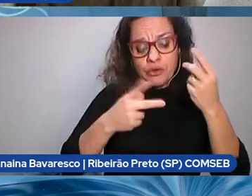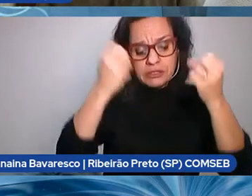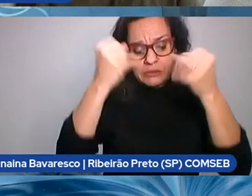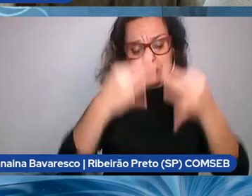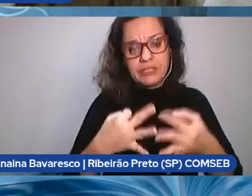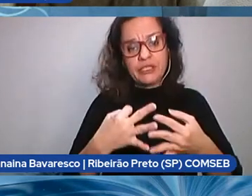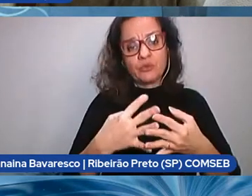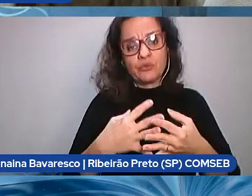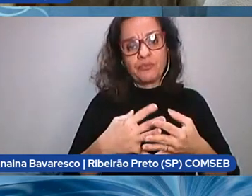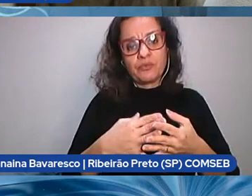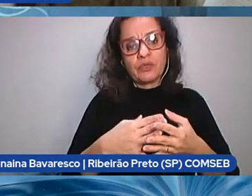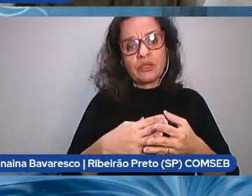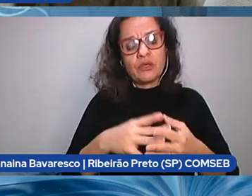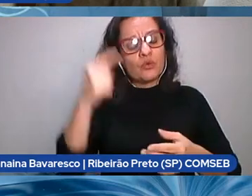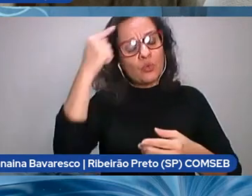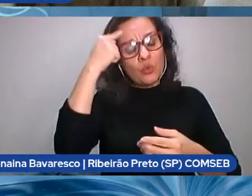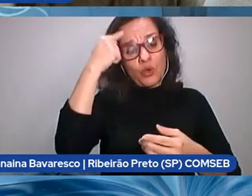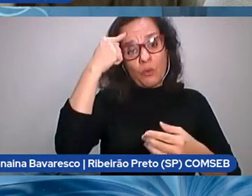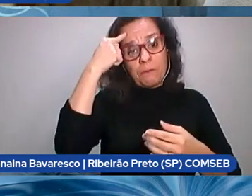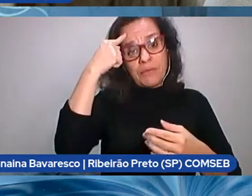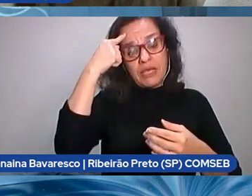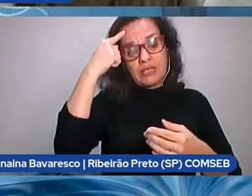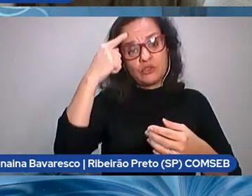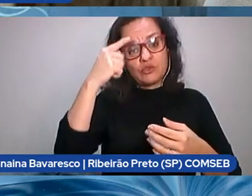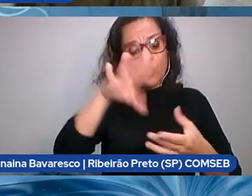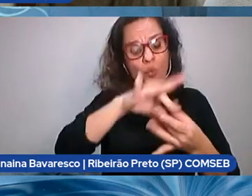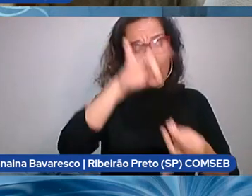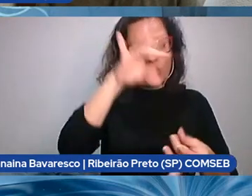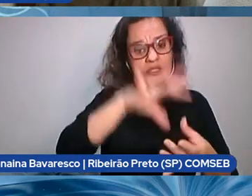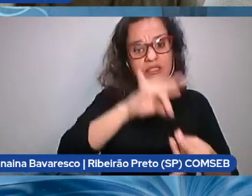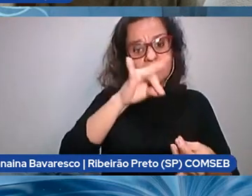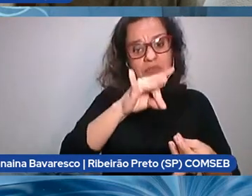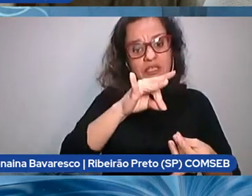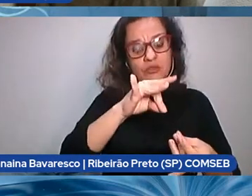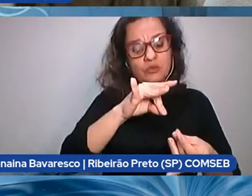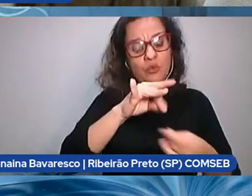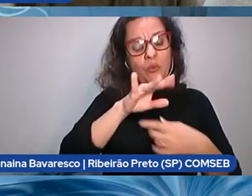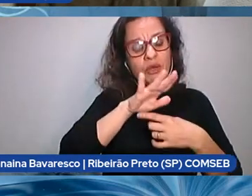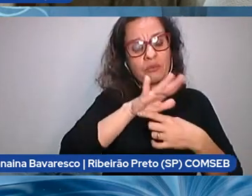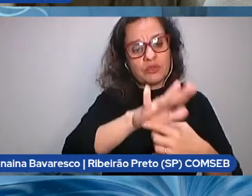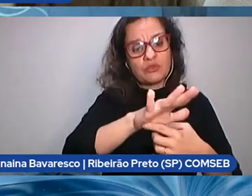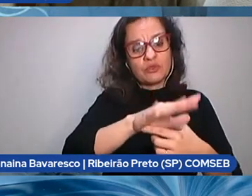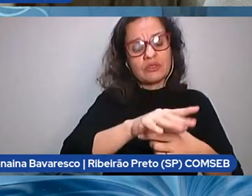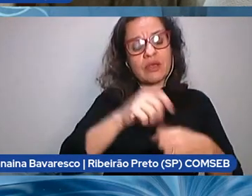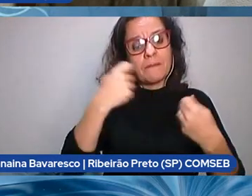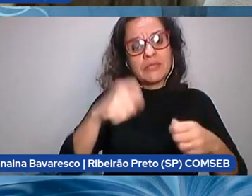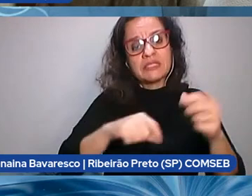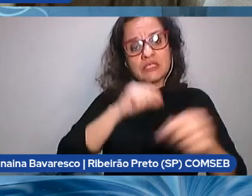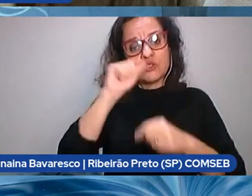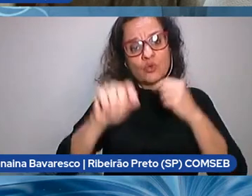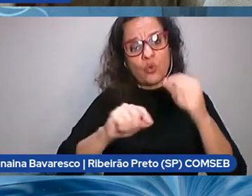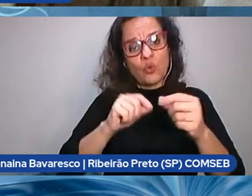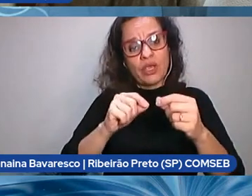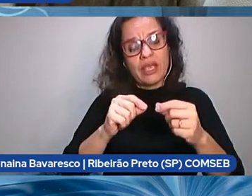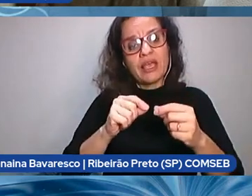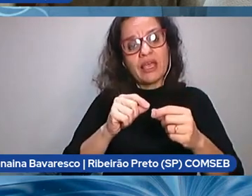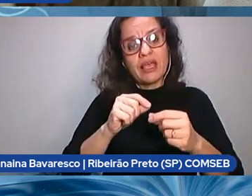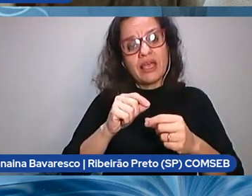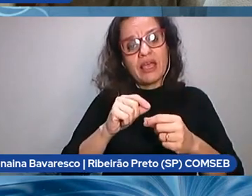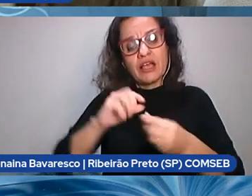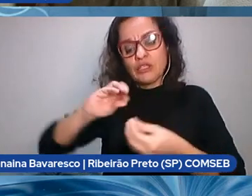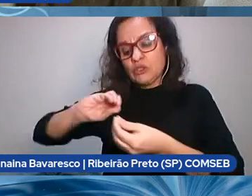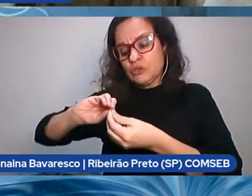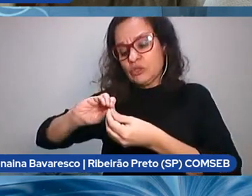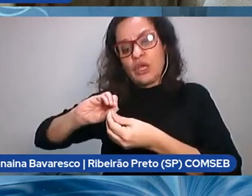que está no nosso alcance, o espírito, para se expressar, precisa mesmo do recurso